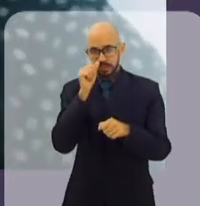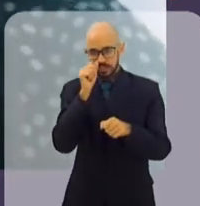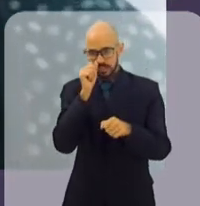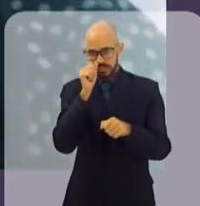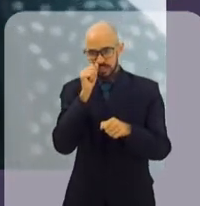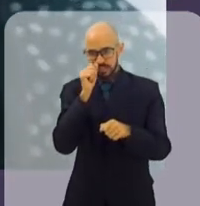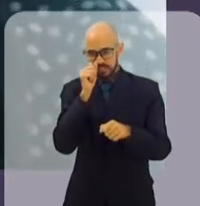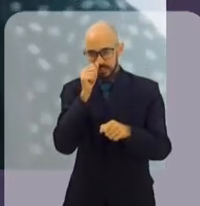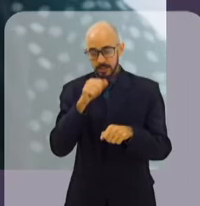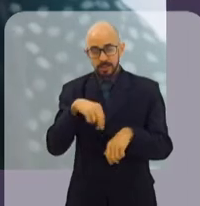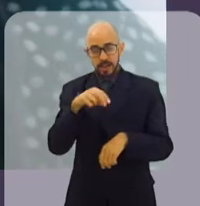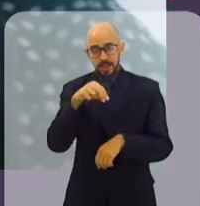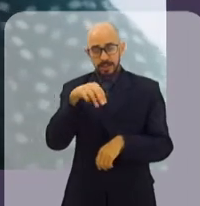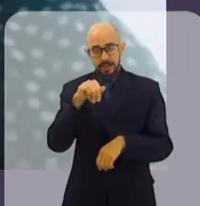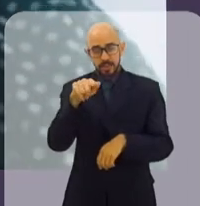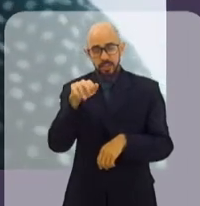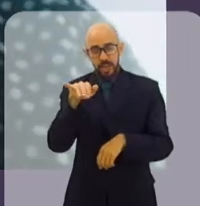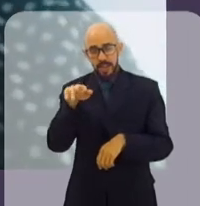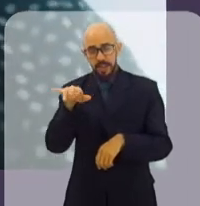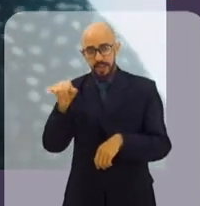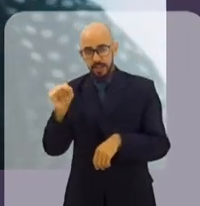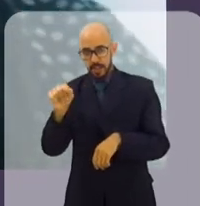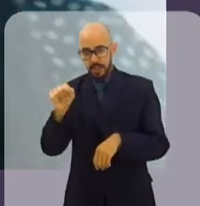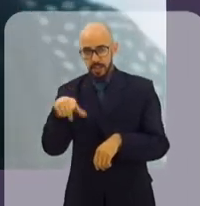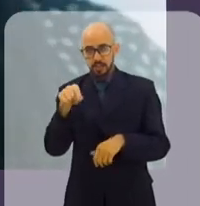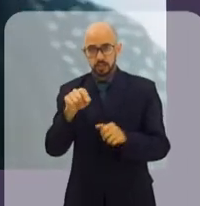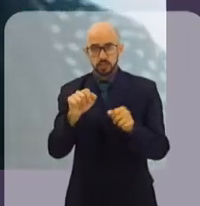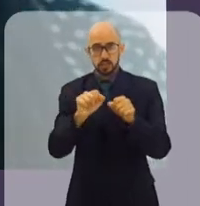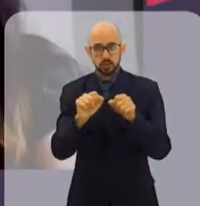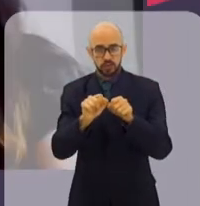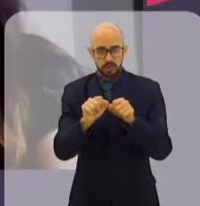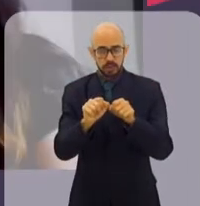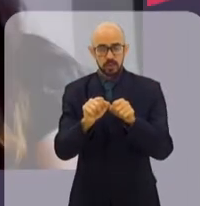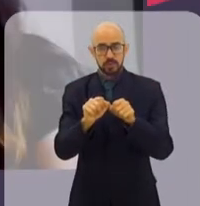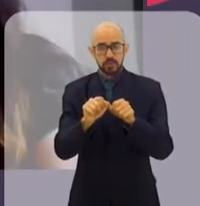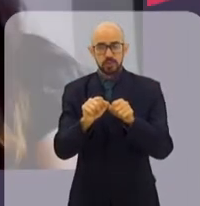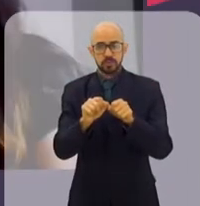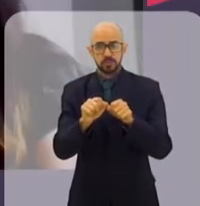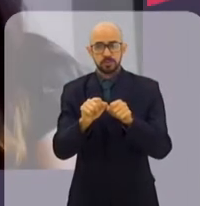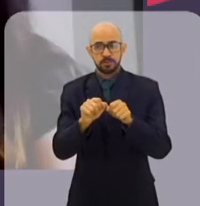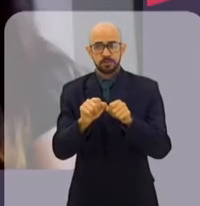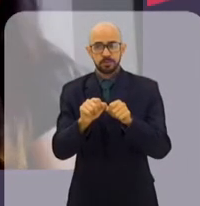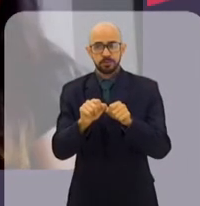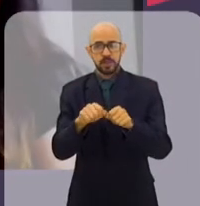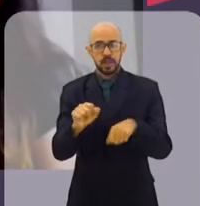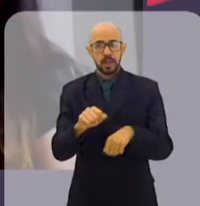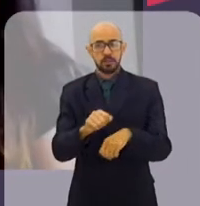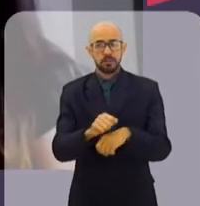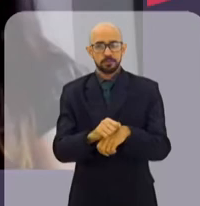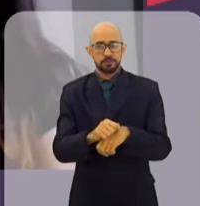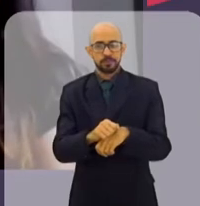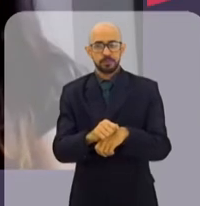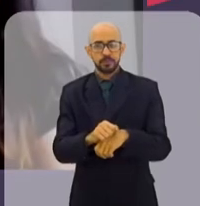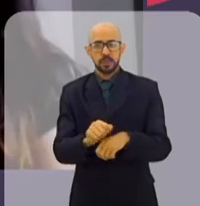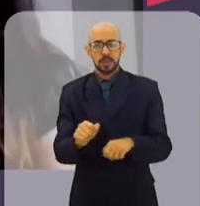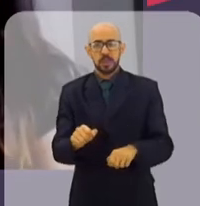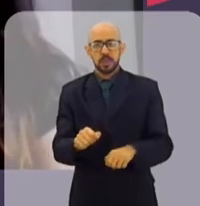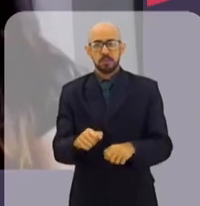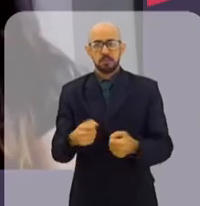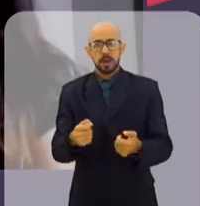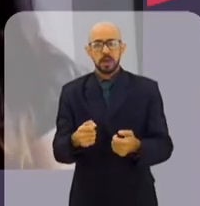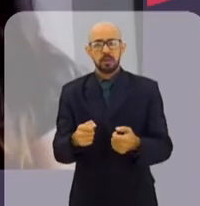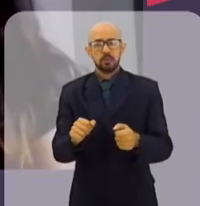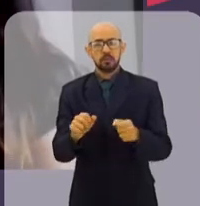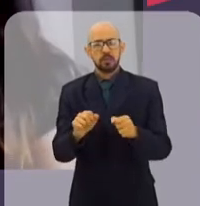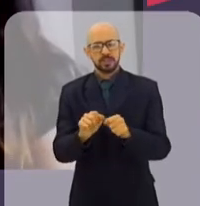para estudar a Nigéria. Então, a gente foi da Chimamanda até Fela Kuti, sempre